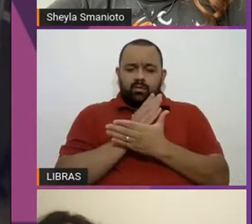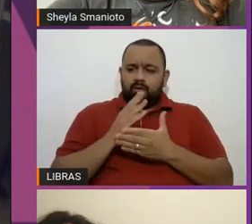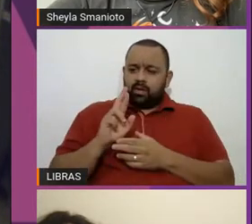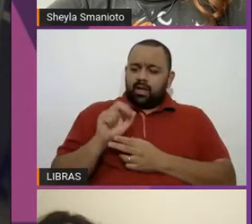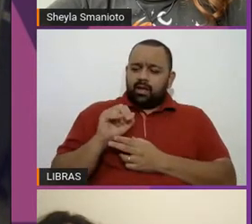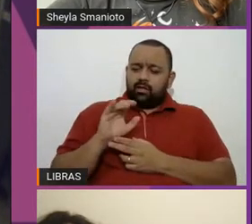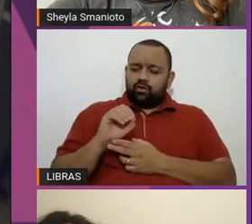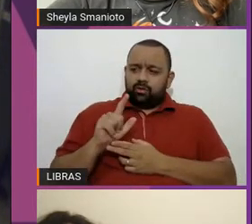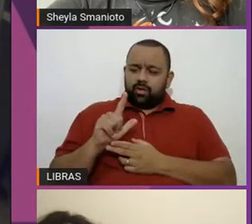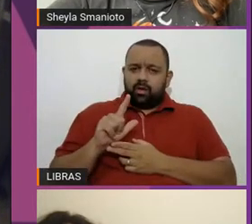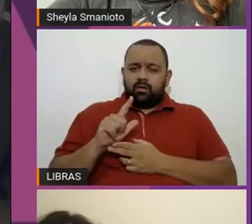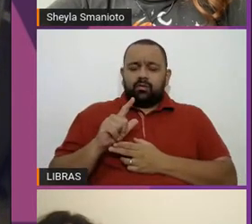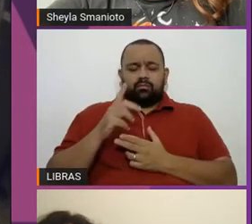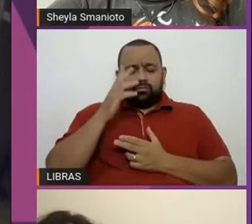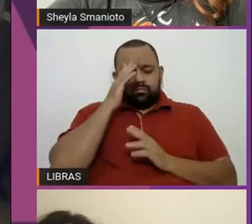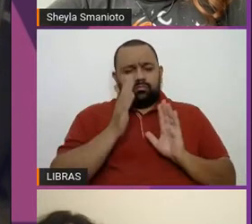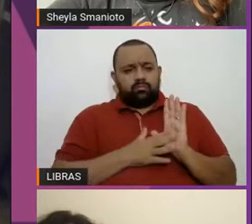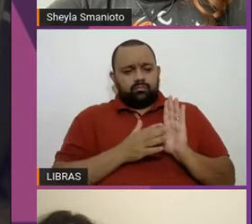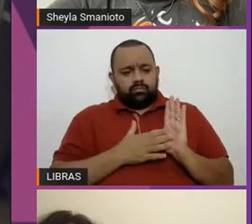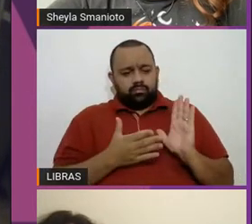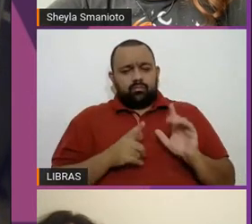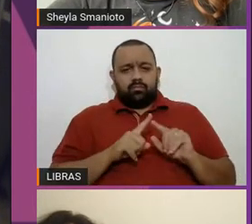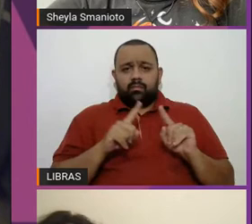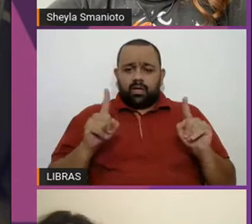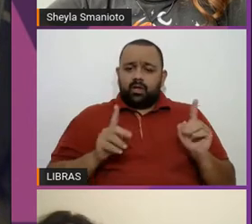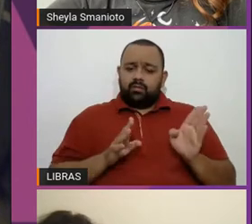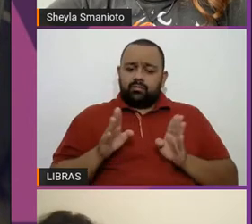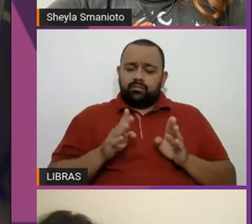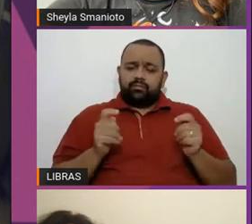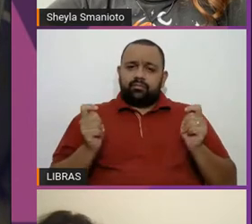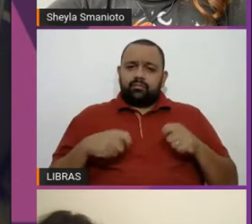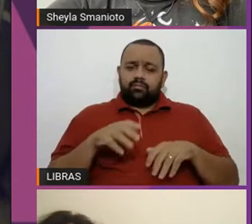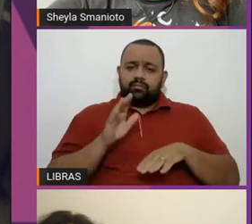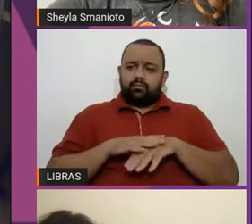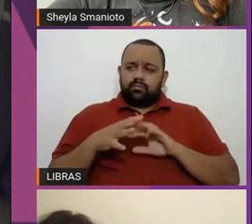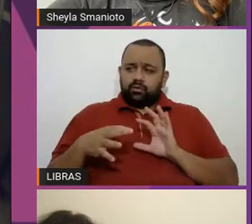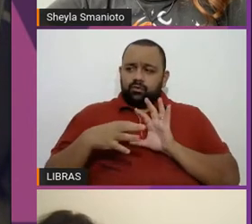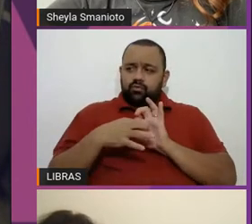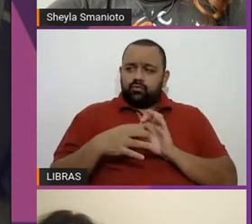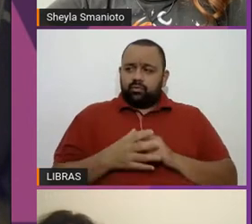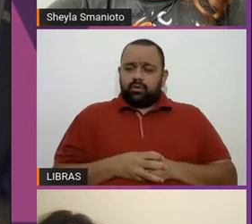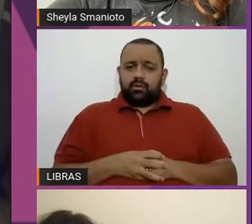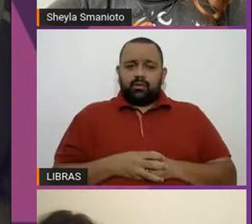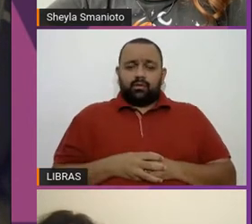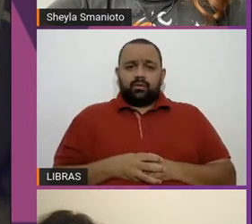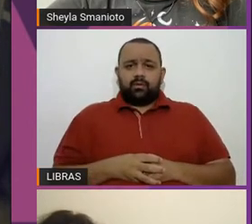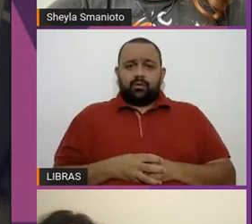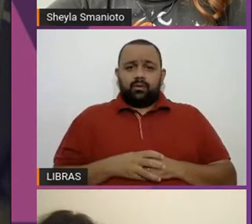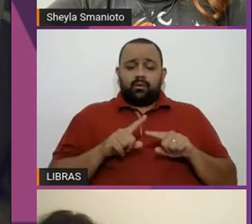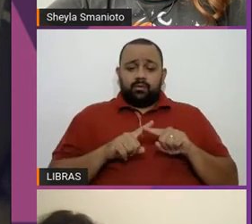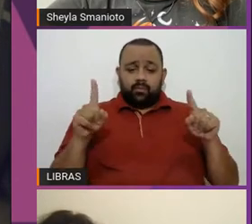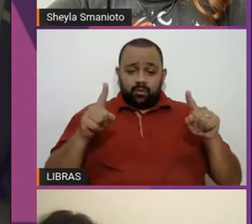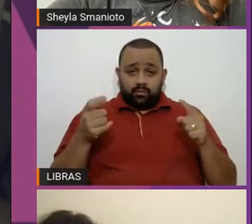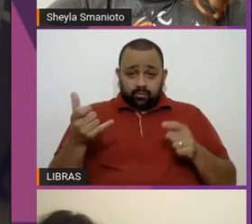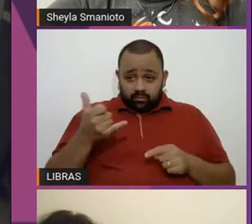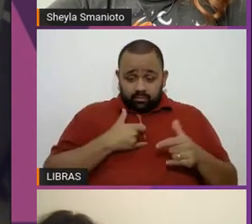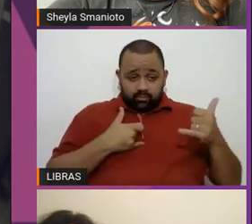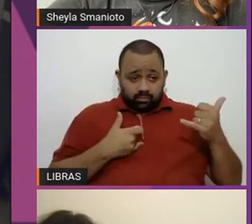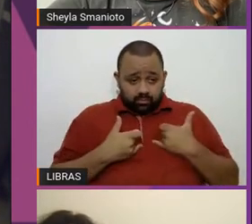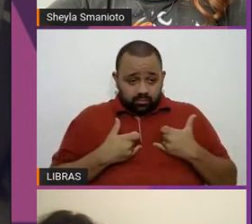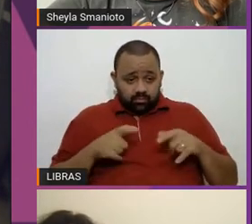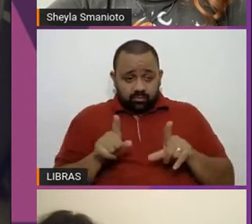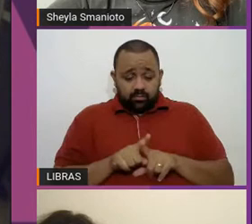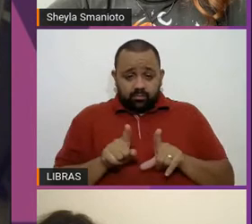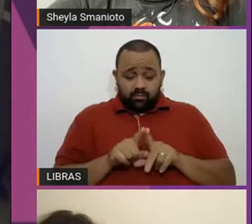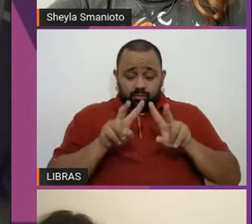racional do folclore né Eu acho que as pessoas somos muitos Oi como você tá aqui fertilizando mais